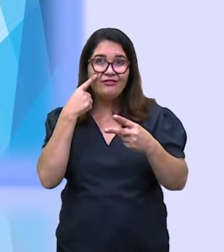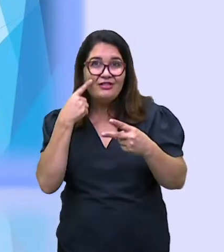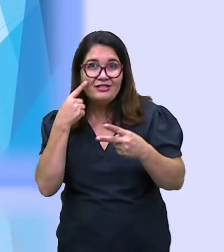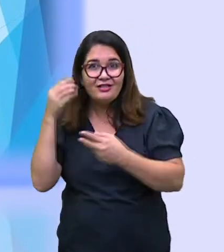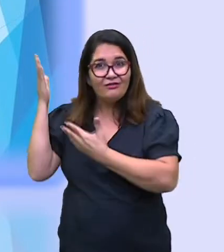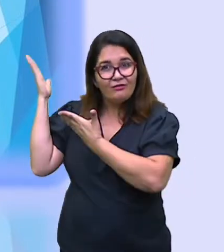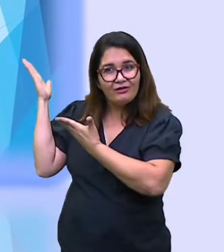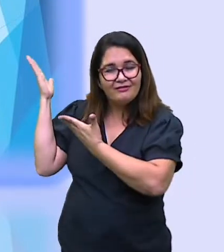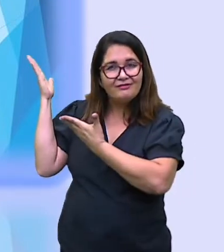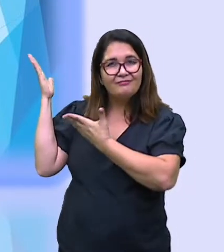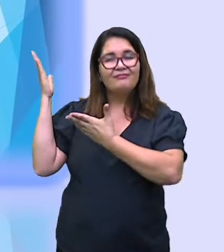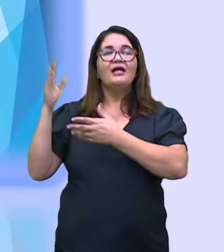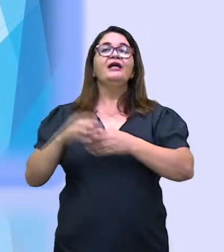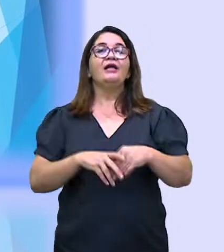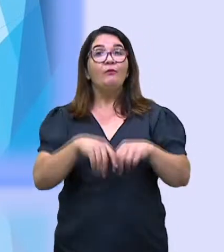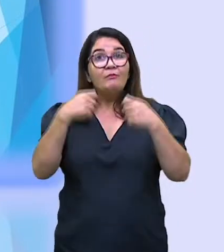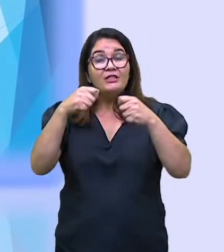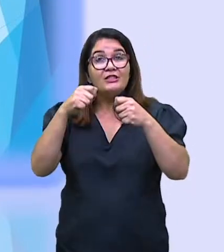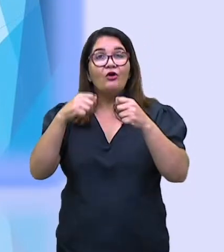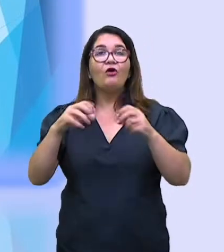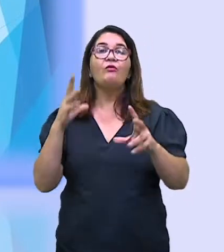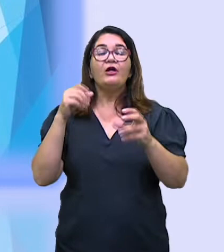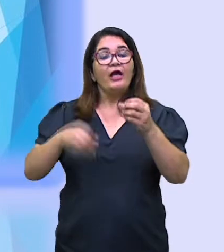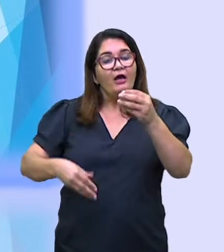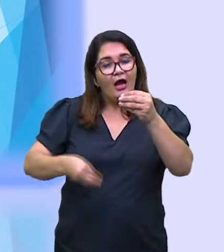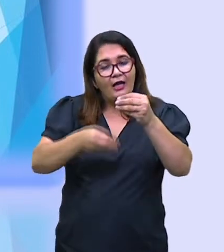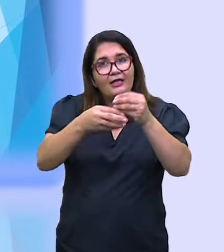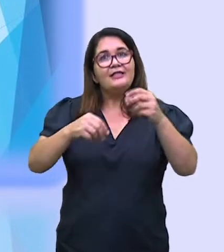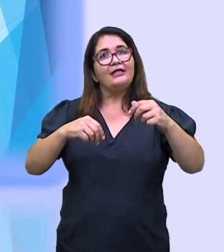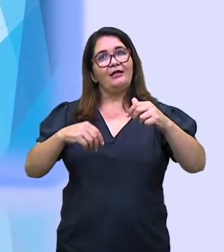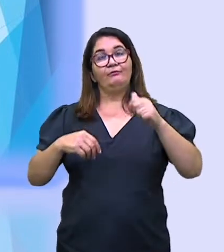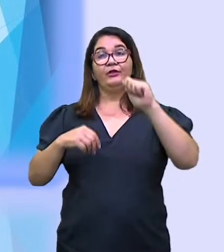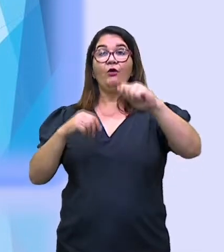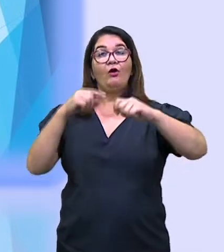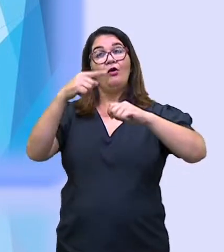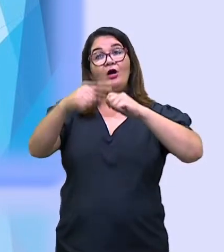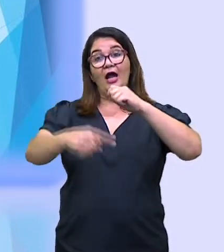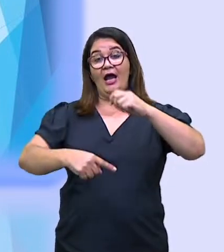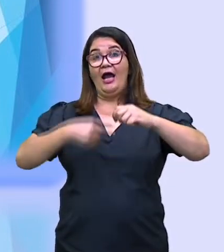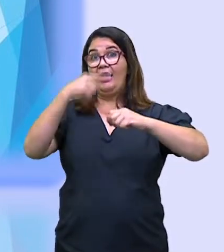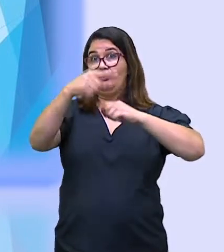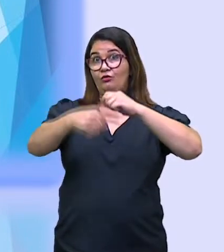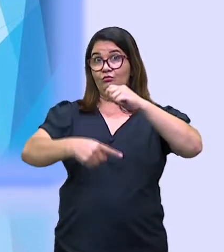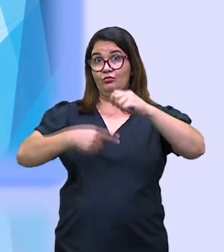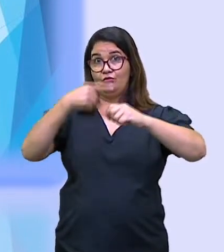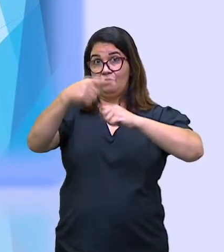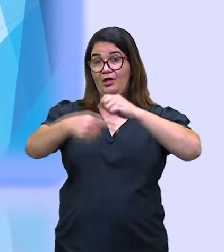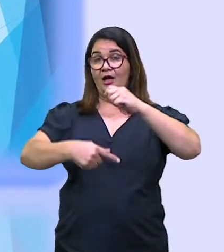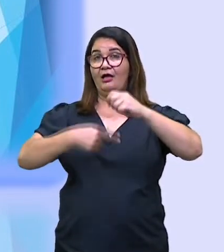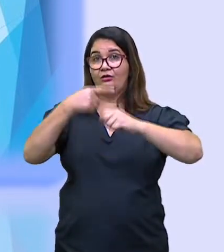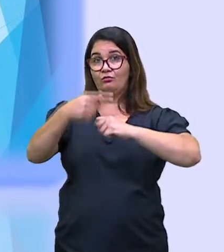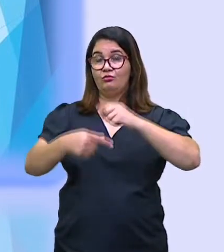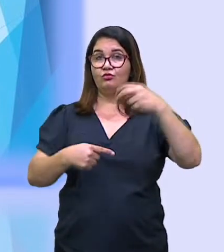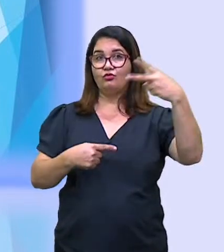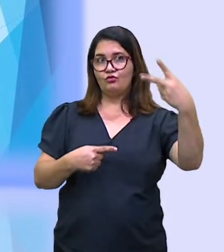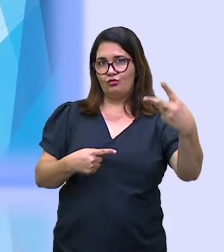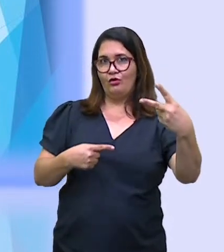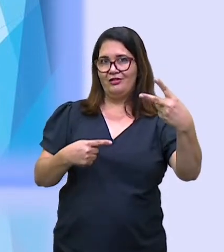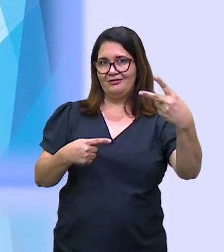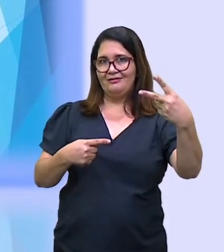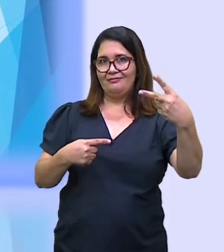gente precisou grupar dois átomos, duas moléculas, que compõem aproximadamente